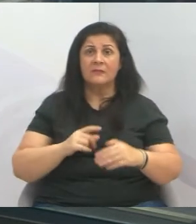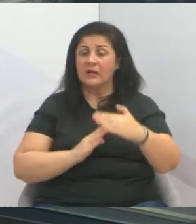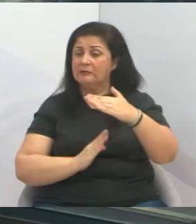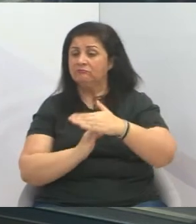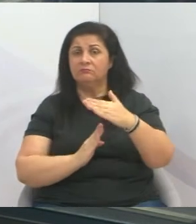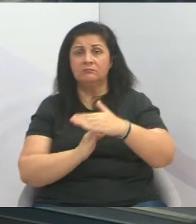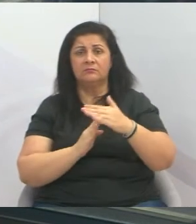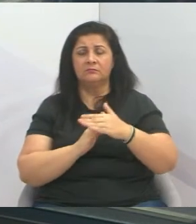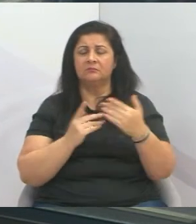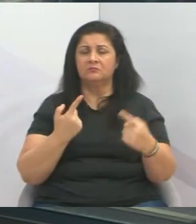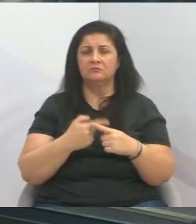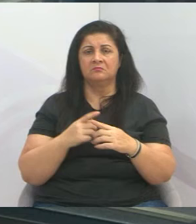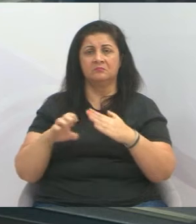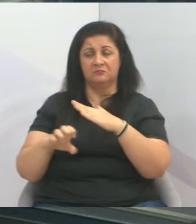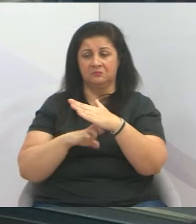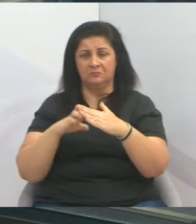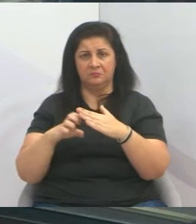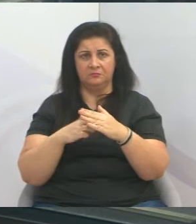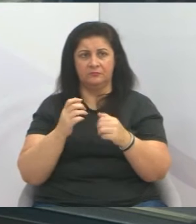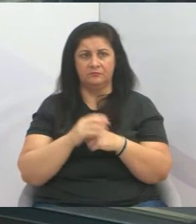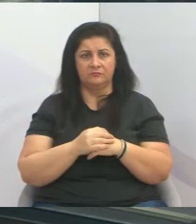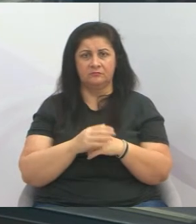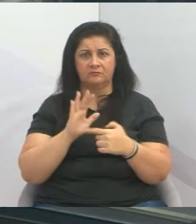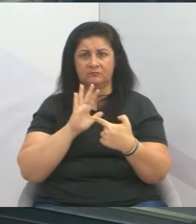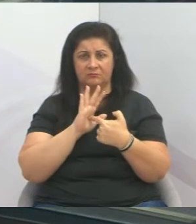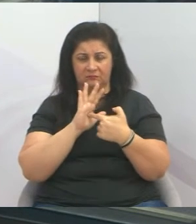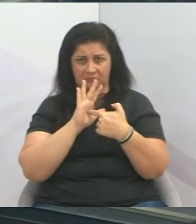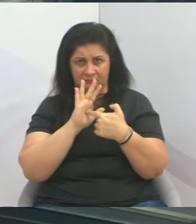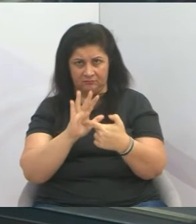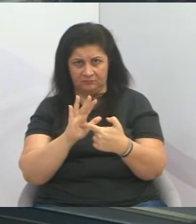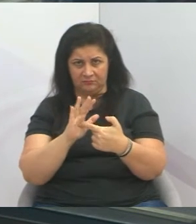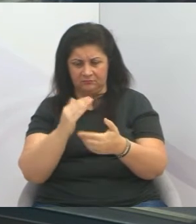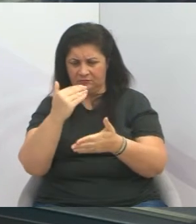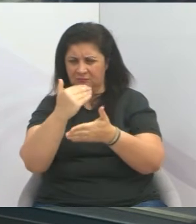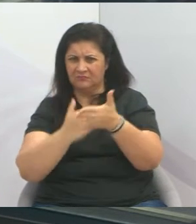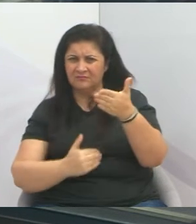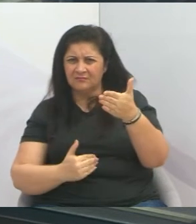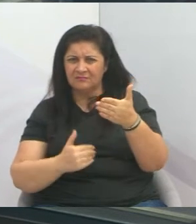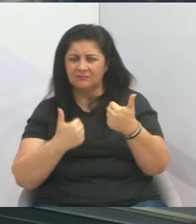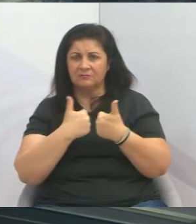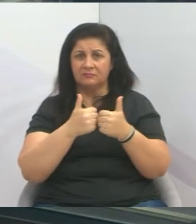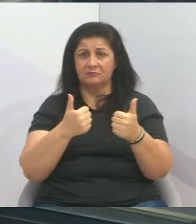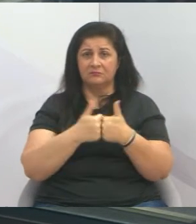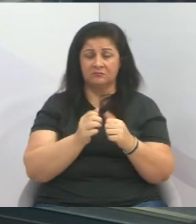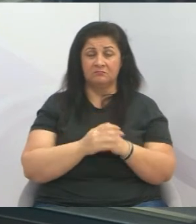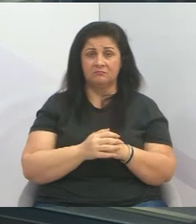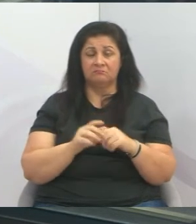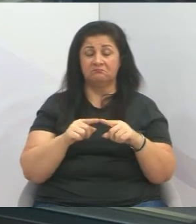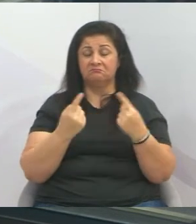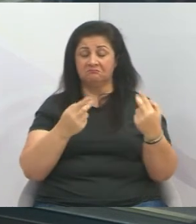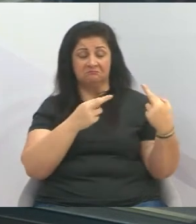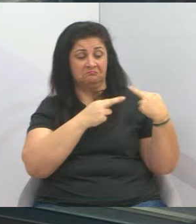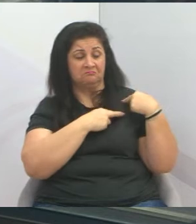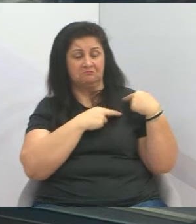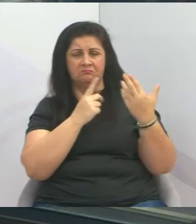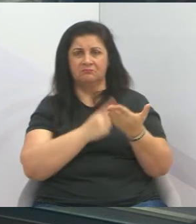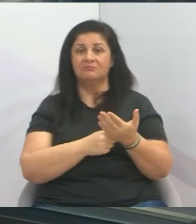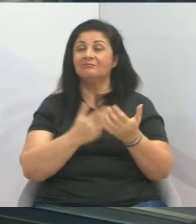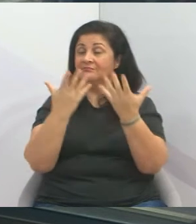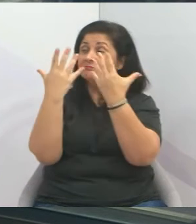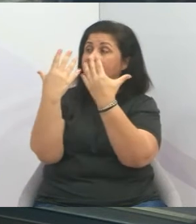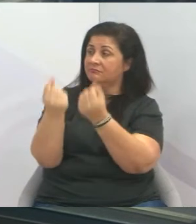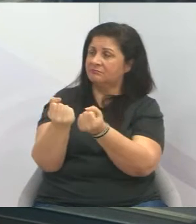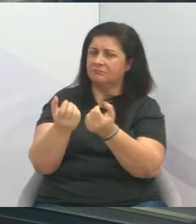porque enquanto a empresa apresenta uma proposta de redução de Frota e o gestor do contrato fala